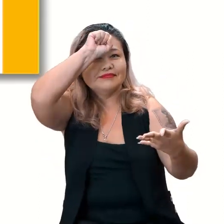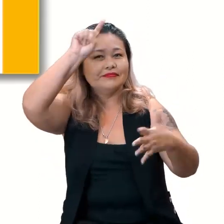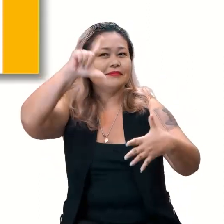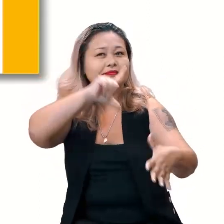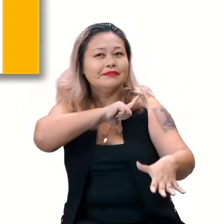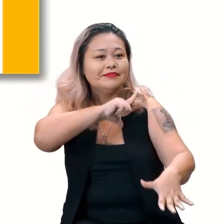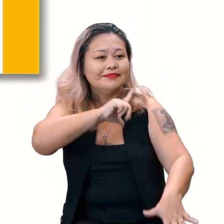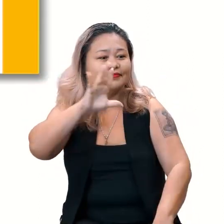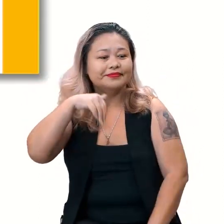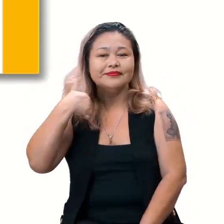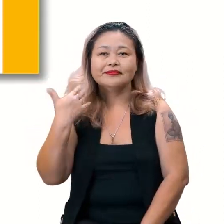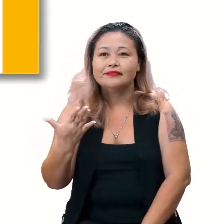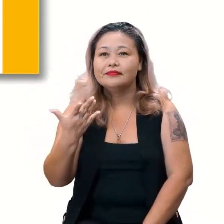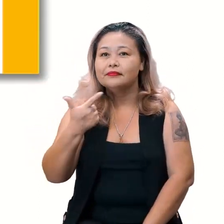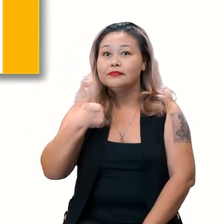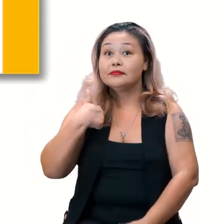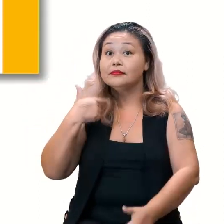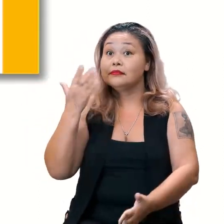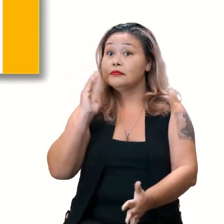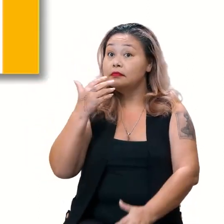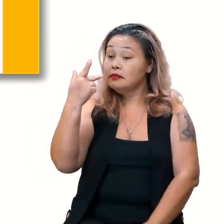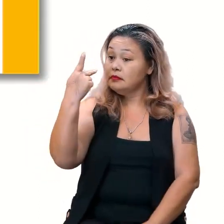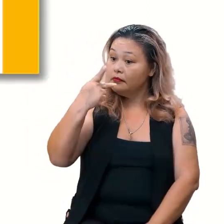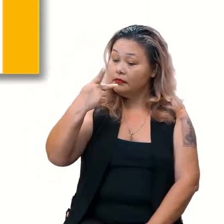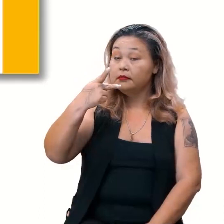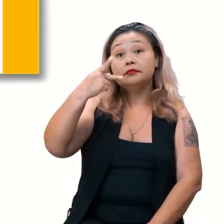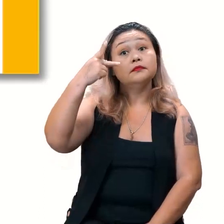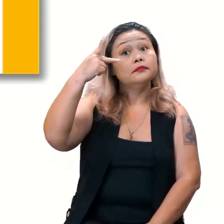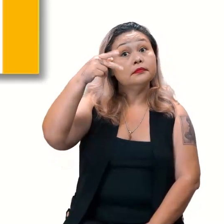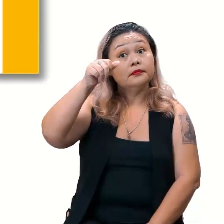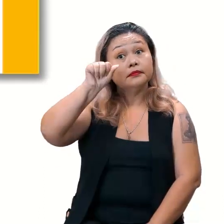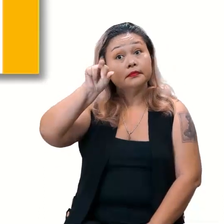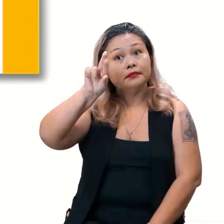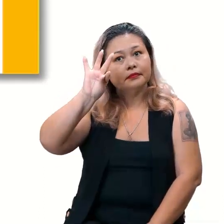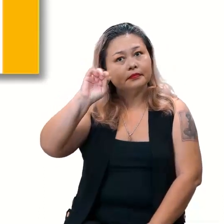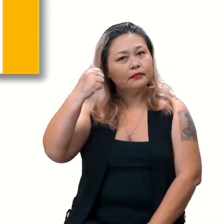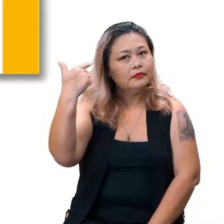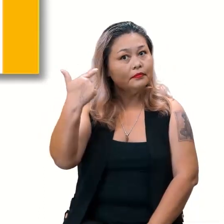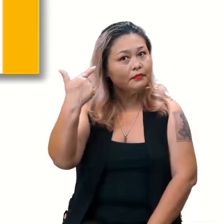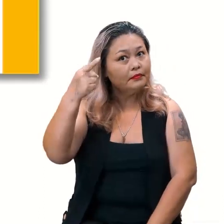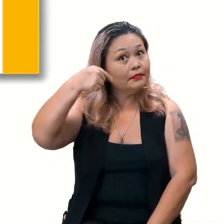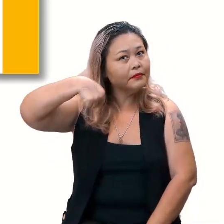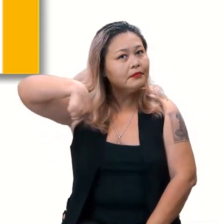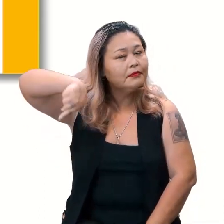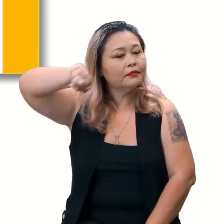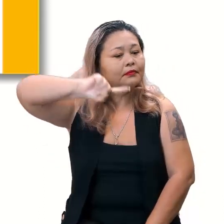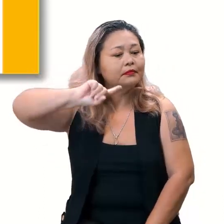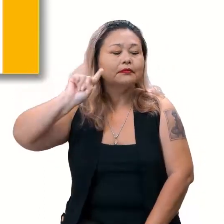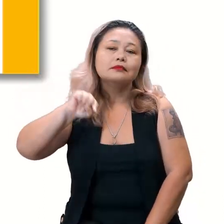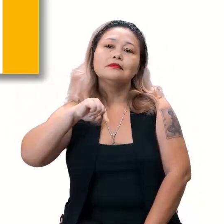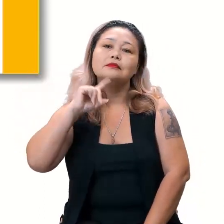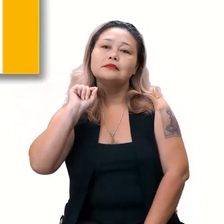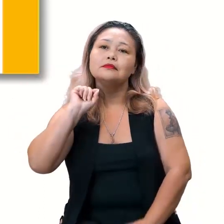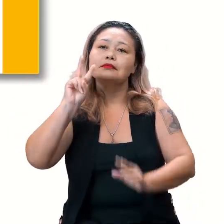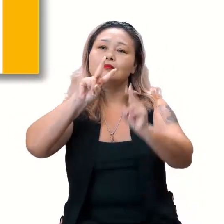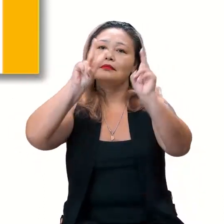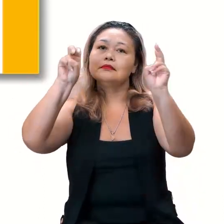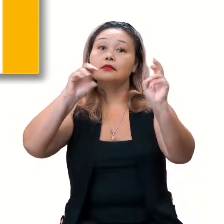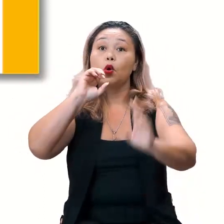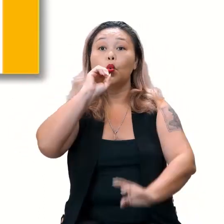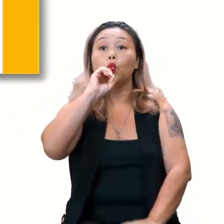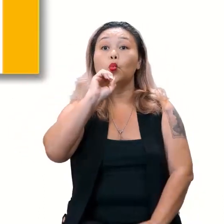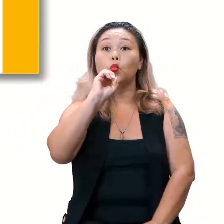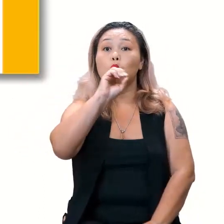vai para a segunda parte, tá certo? E na segunda parte da função afim, nós vamos trabalhar os zeros